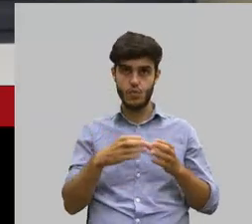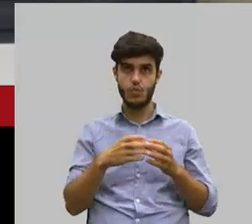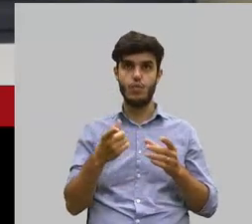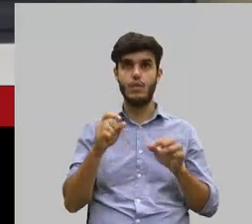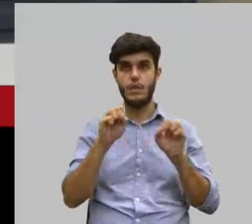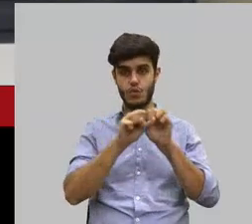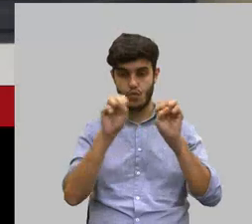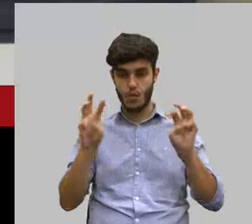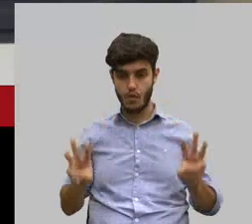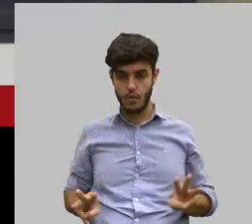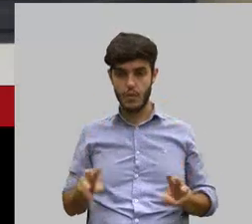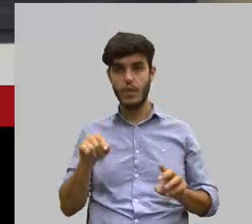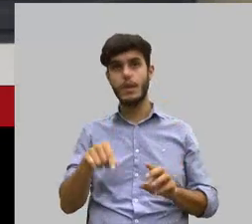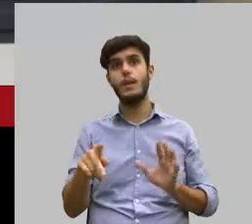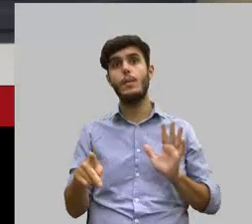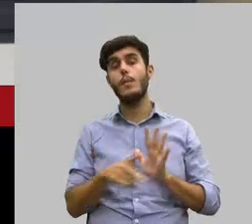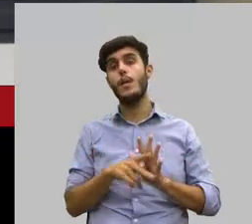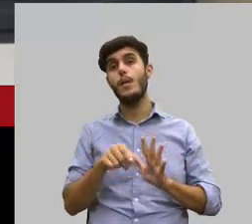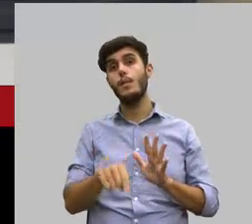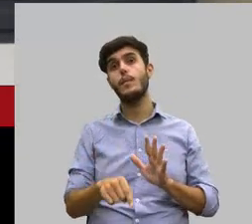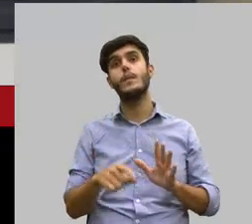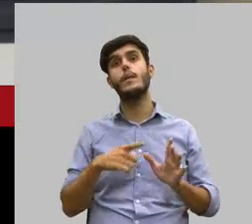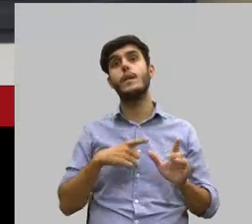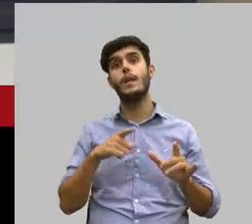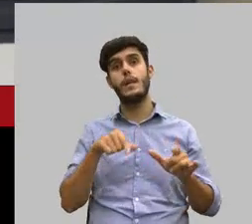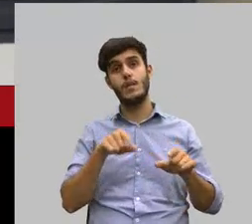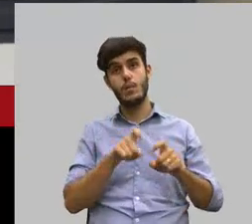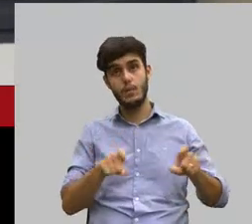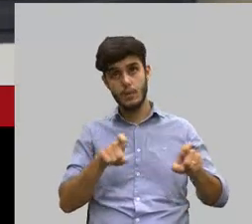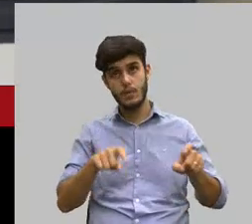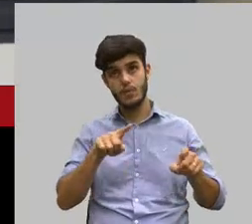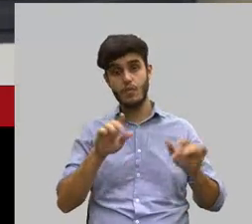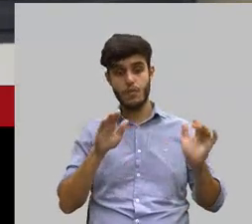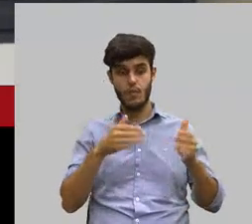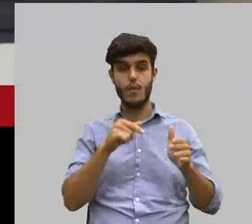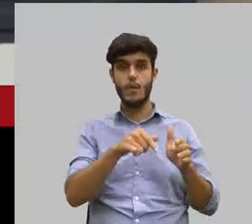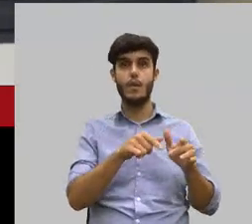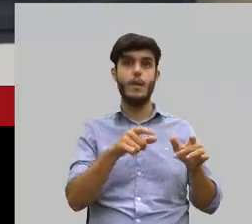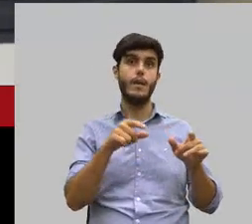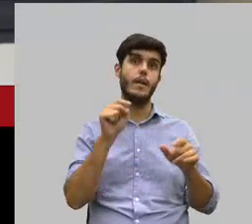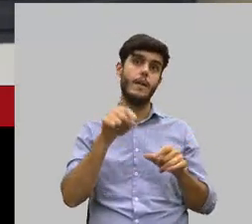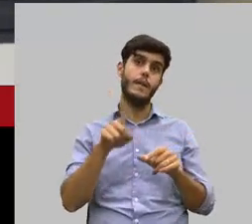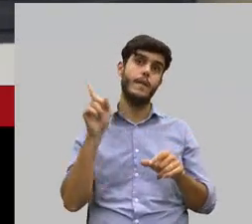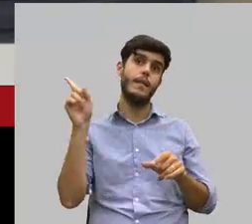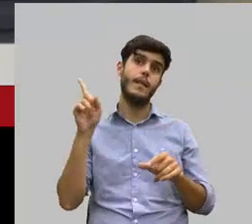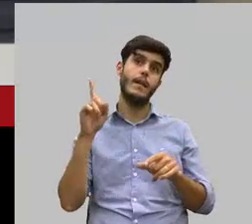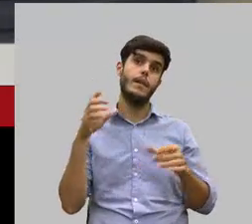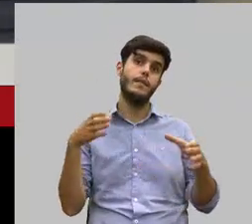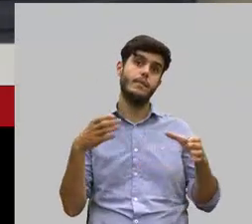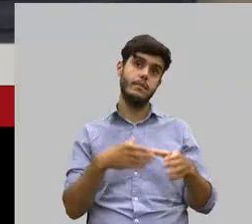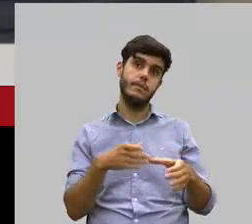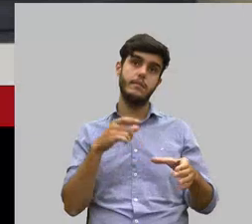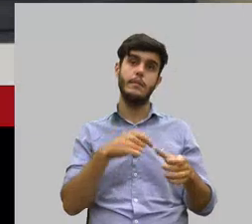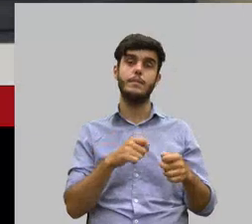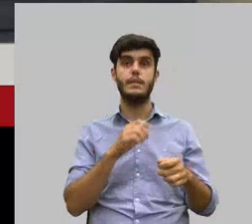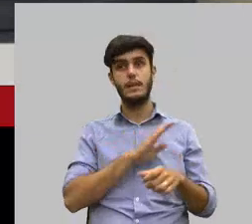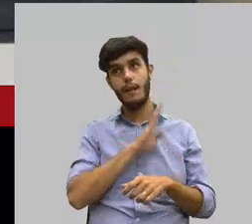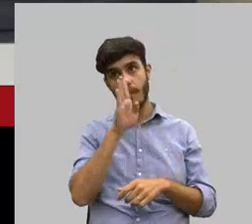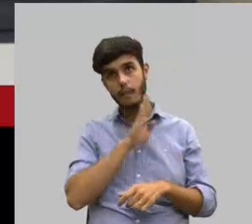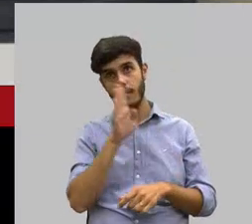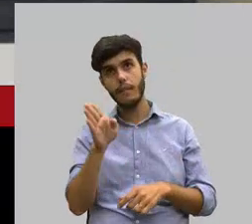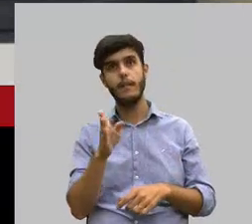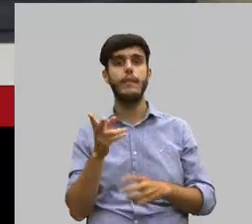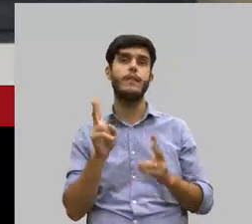específicos que estão alocados nas máquinas né que estão na eh na ipj Então se faz necessário né o